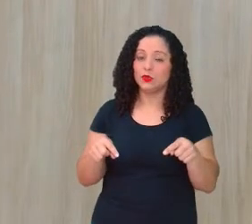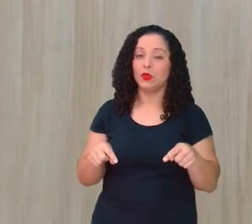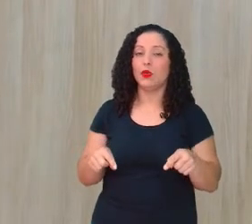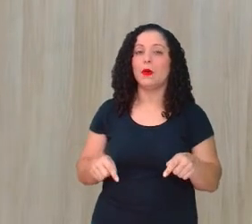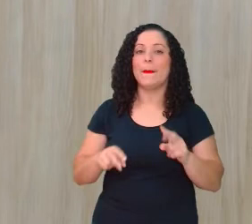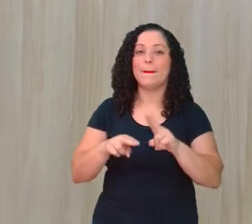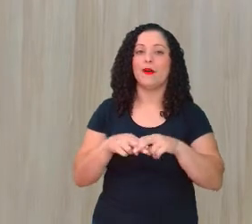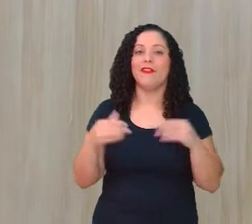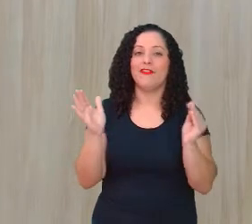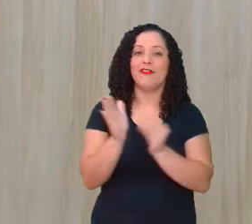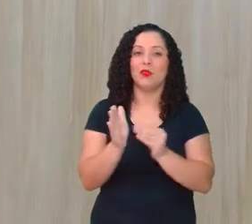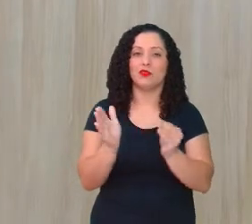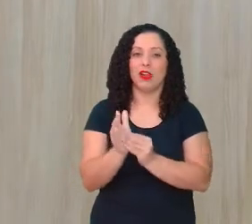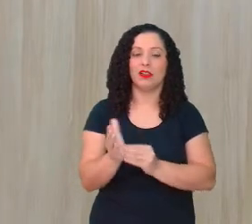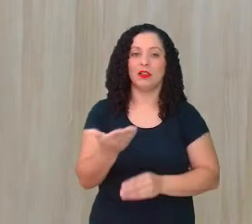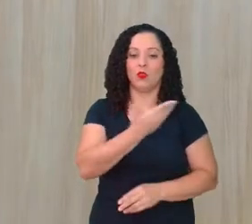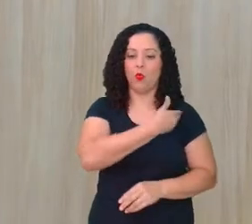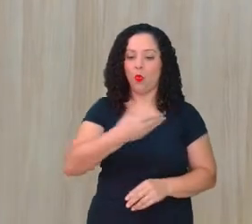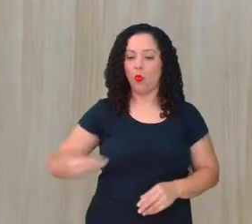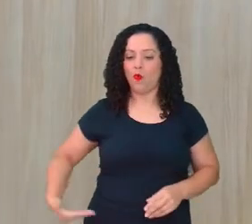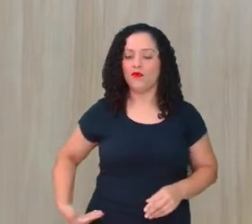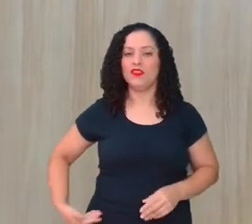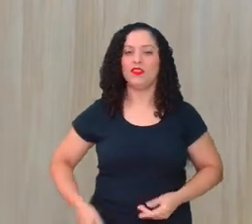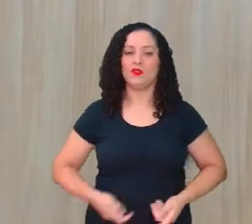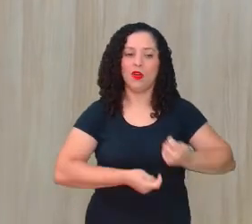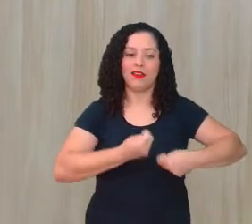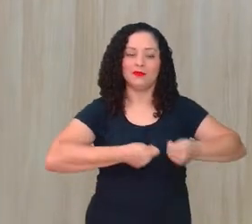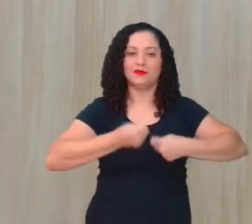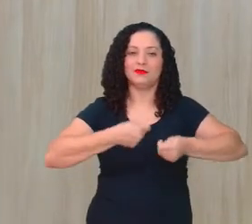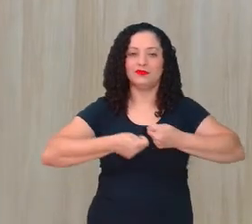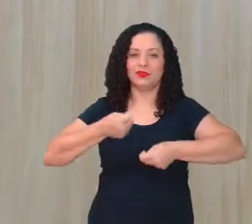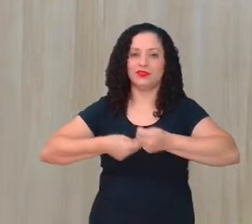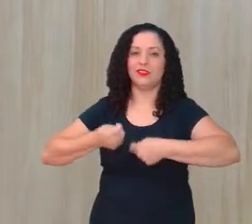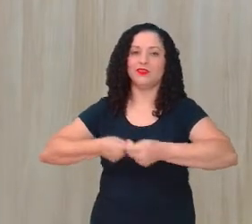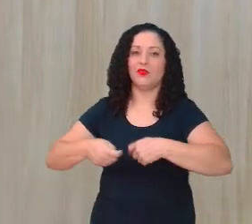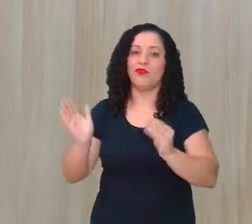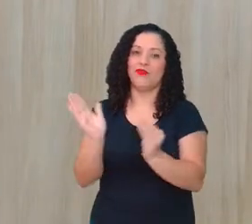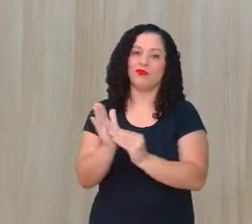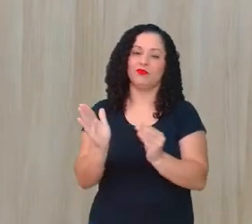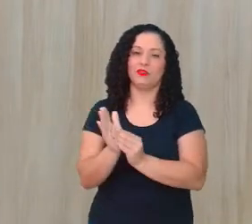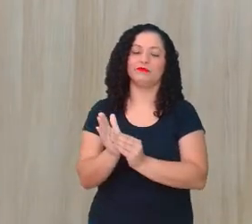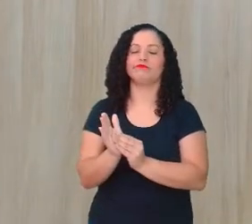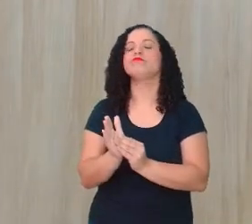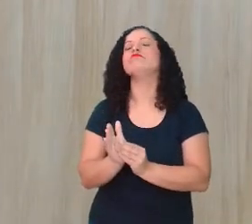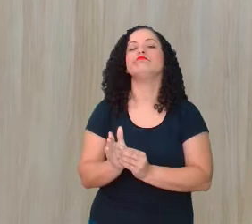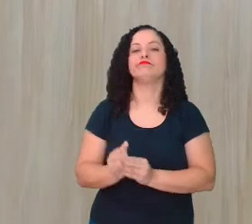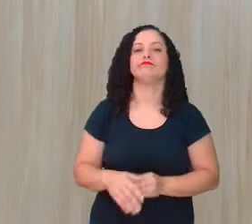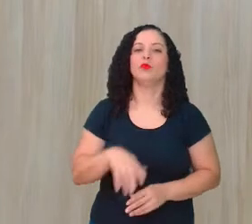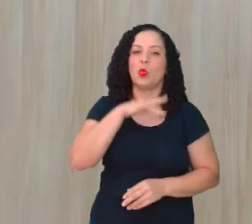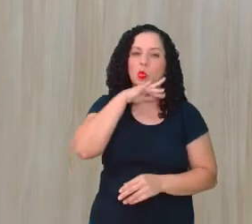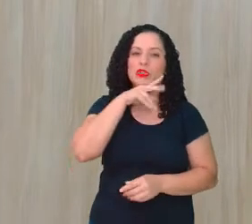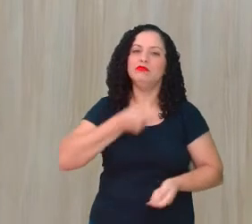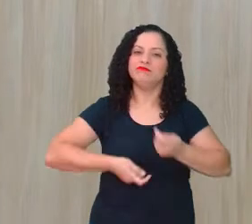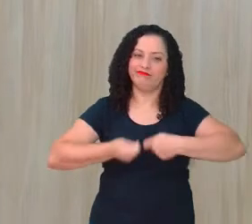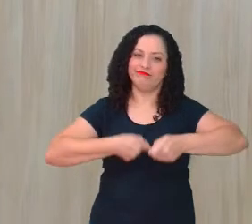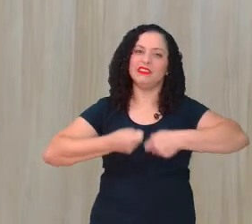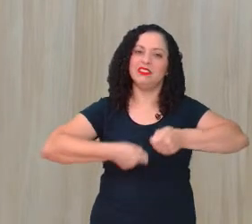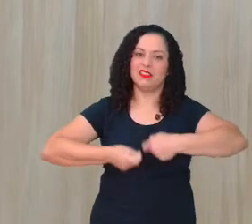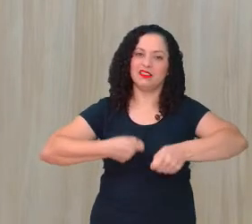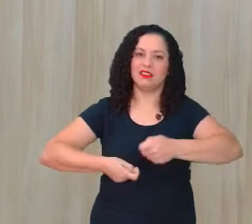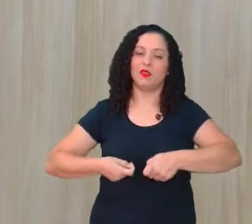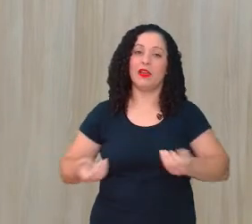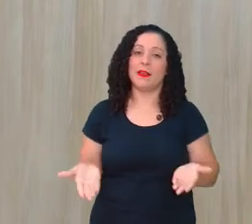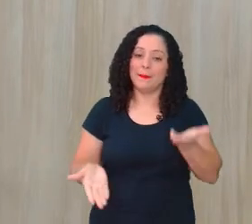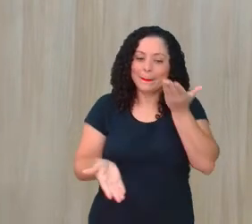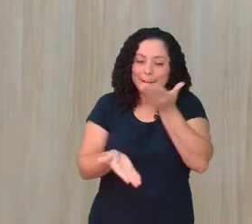má administração do governo, ou seja, má gerência do governo nesses assuntos, né, da economia. Então veja, é